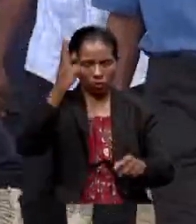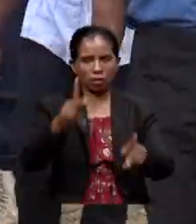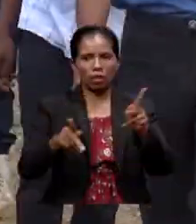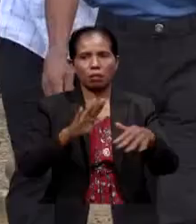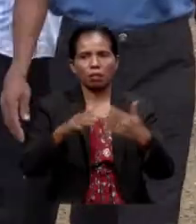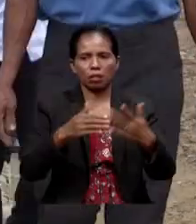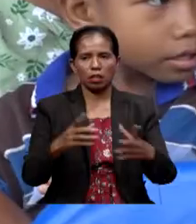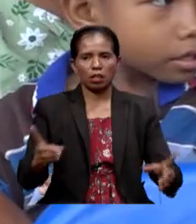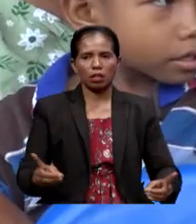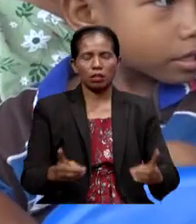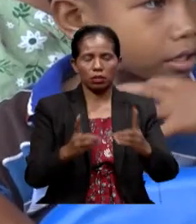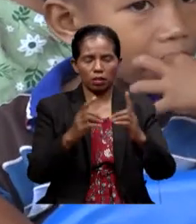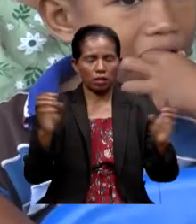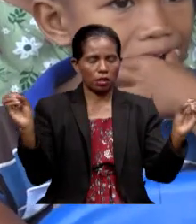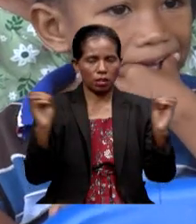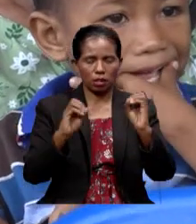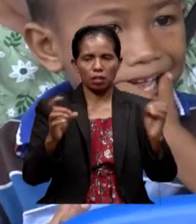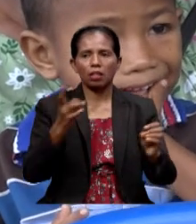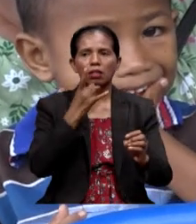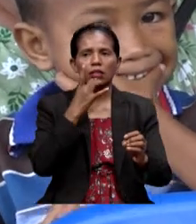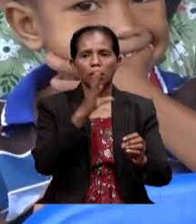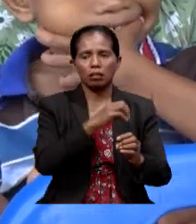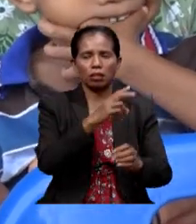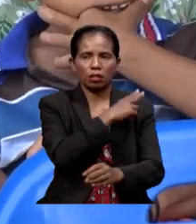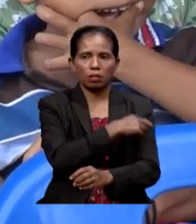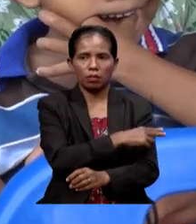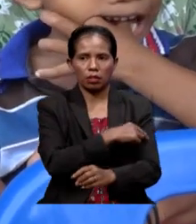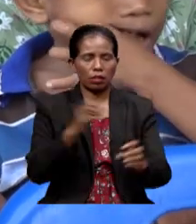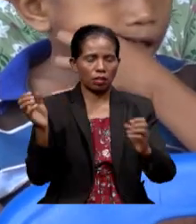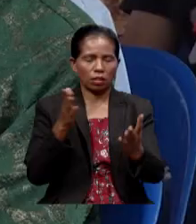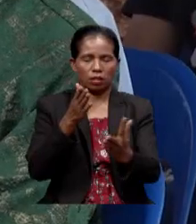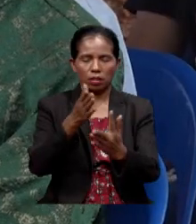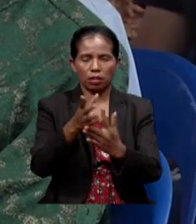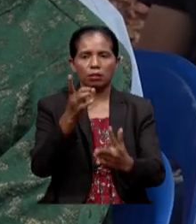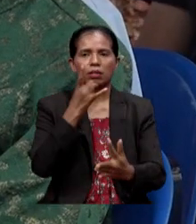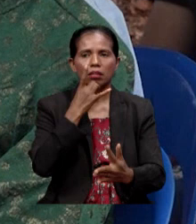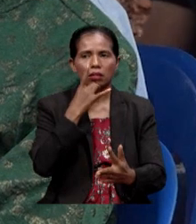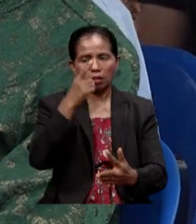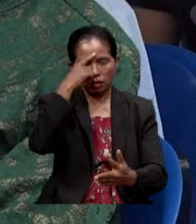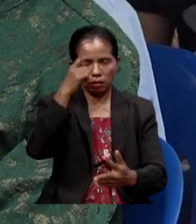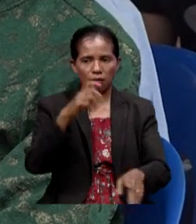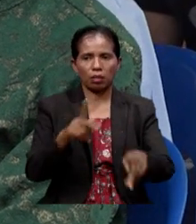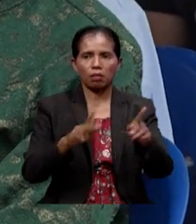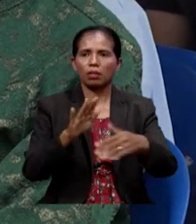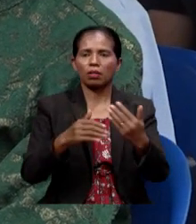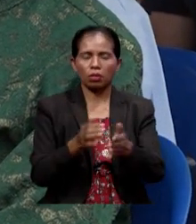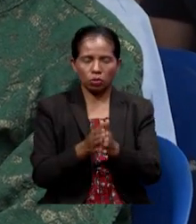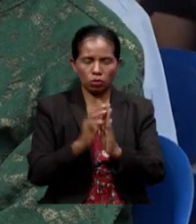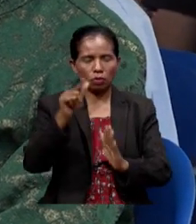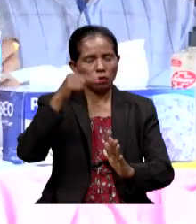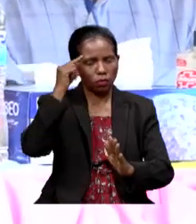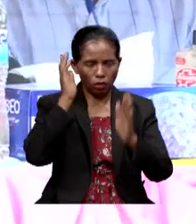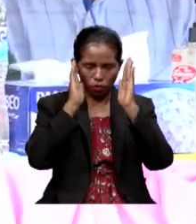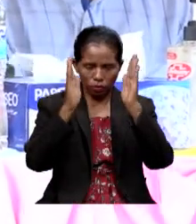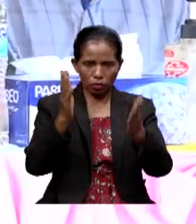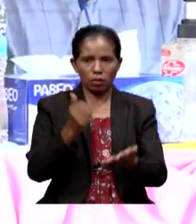sira enfrenta dadau ne makla iha eletricidade centro saúde no la ase suba rede telekomunikasaun. Tamane autoridade lokal ne husu governo atutau atensaun